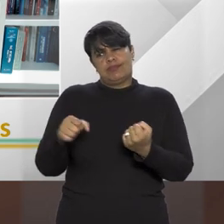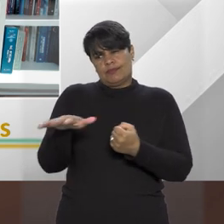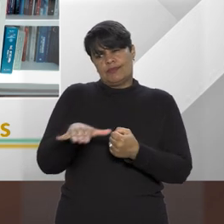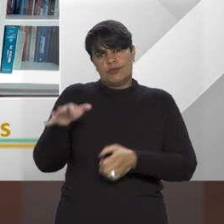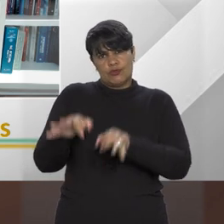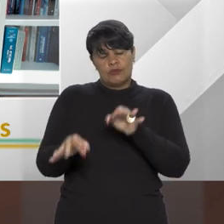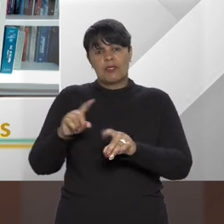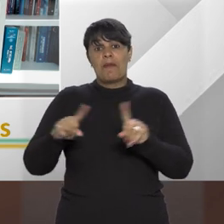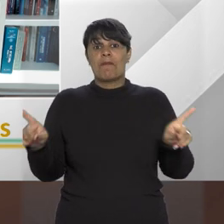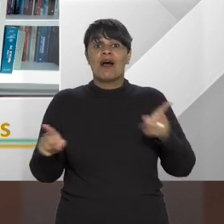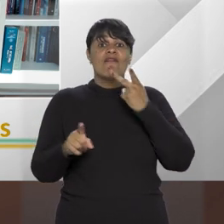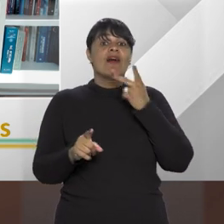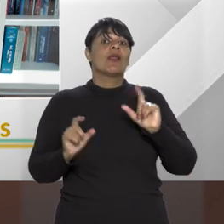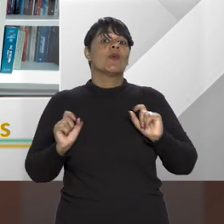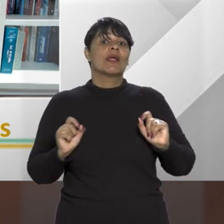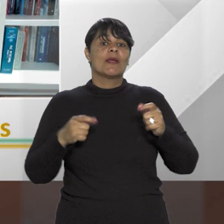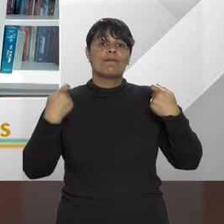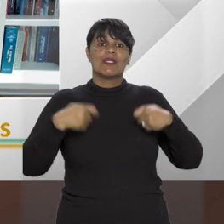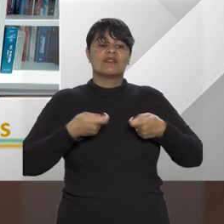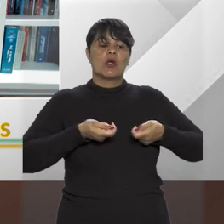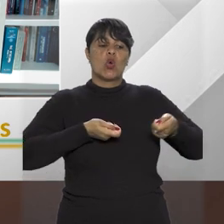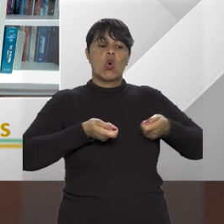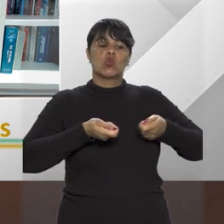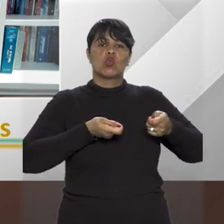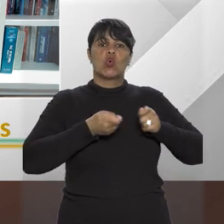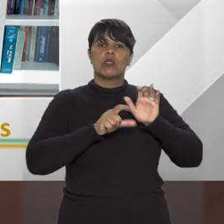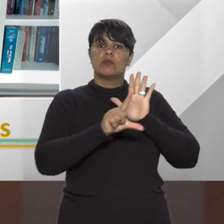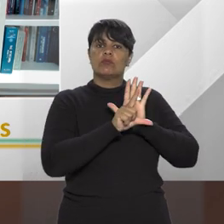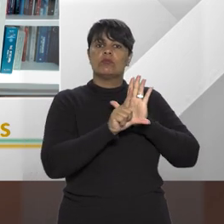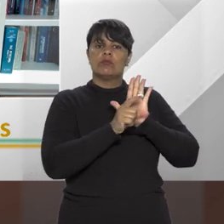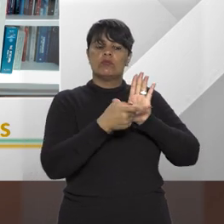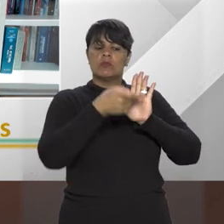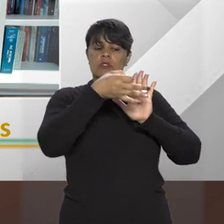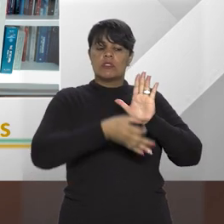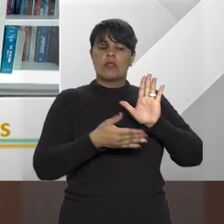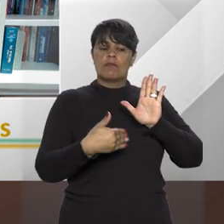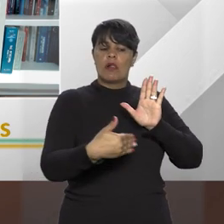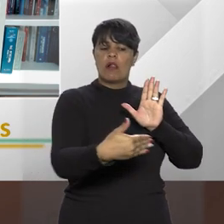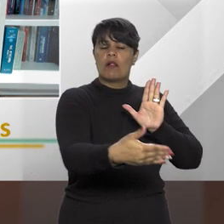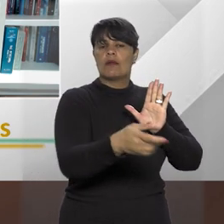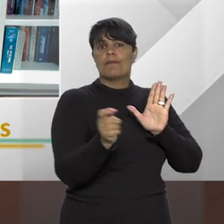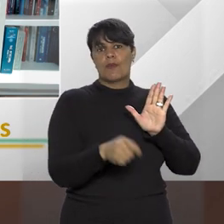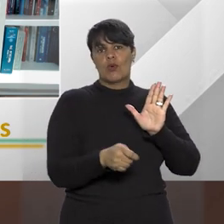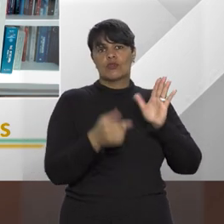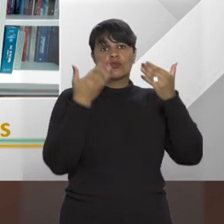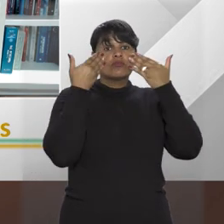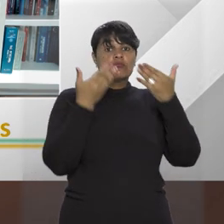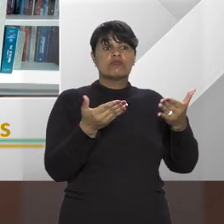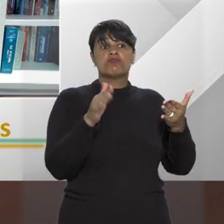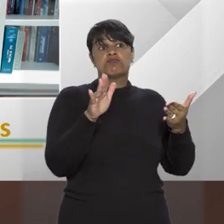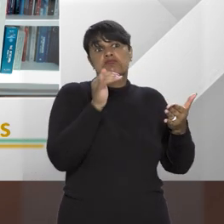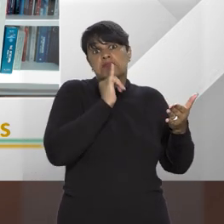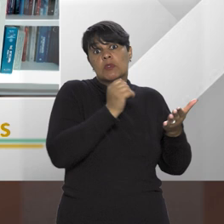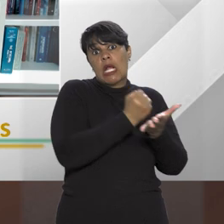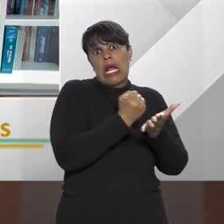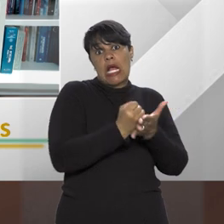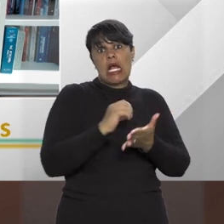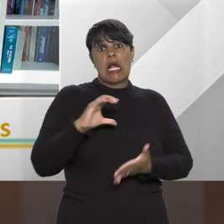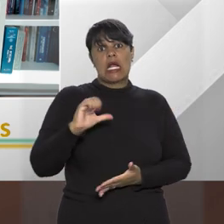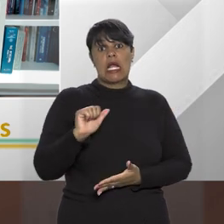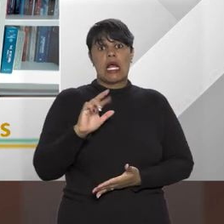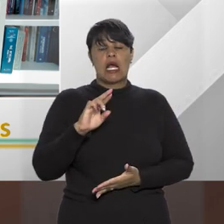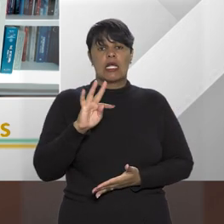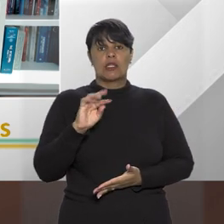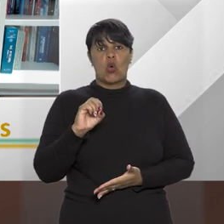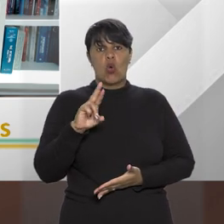praticados perante os cartórios, por exemplo. Na avaliação de ambos, eu gostaria de saber, né, esse equilíbrio vem